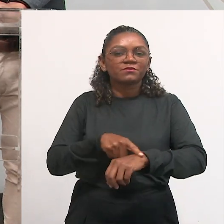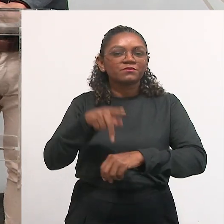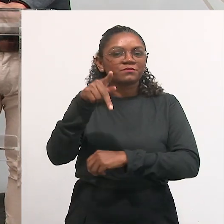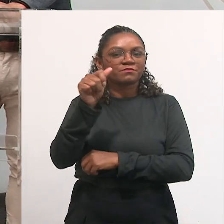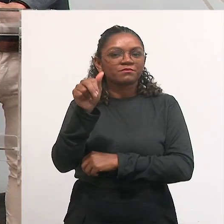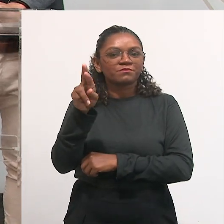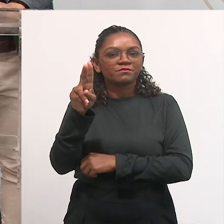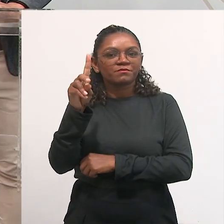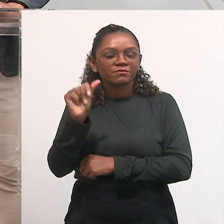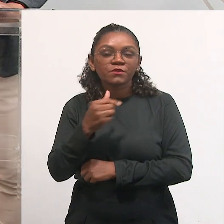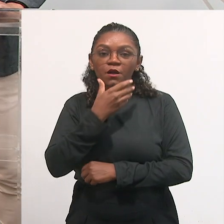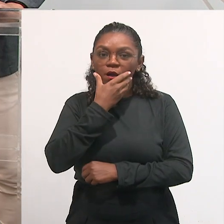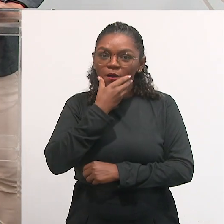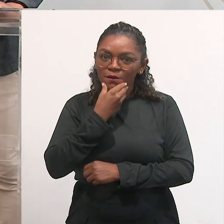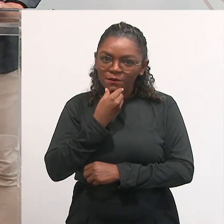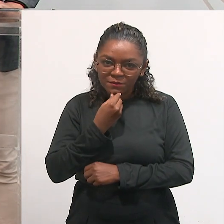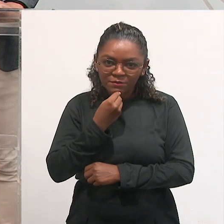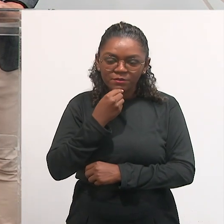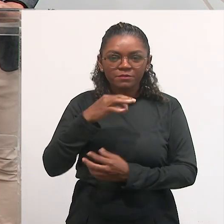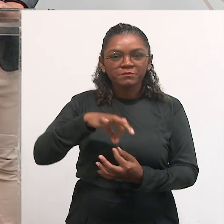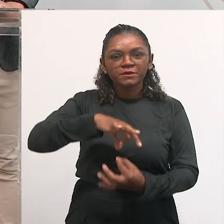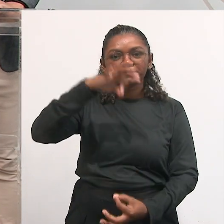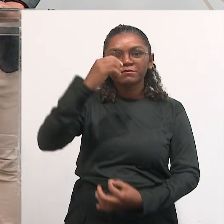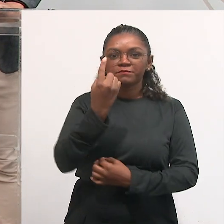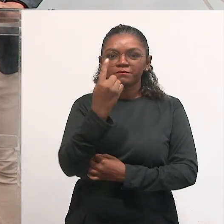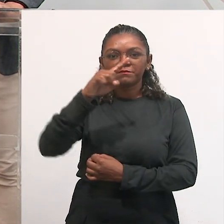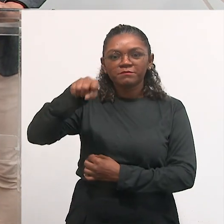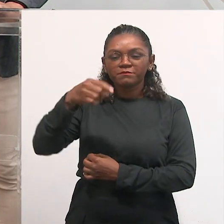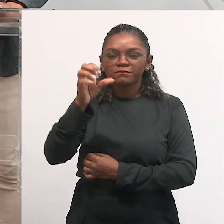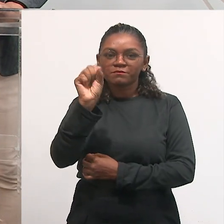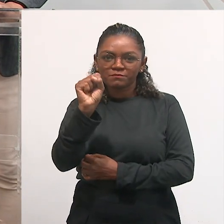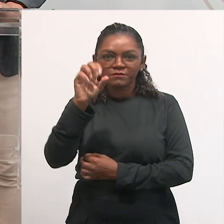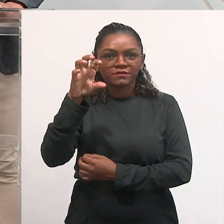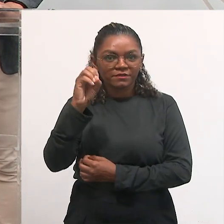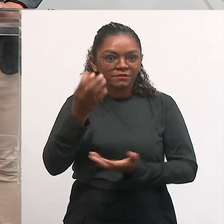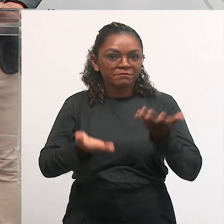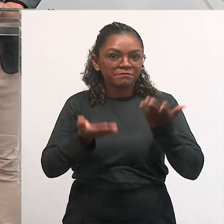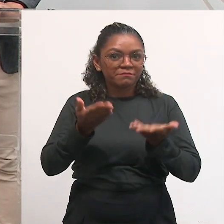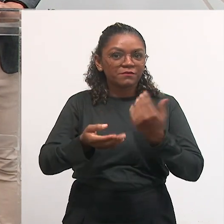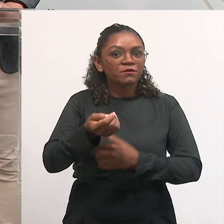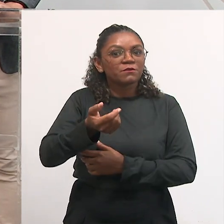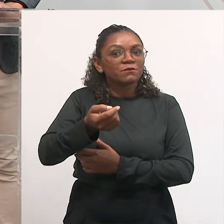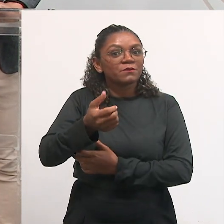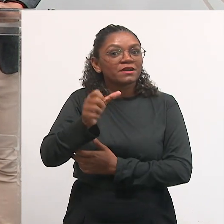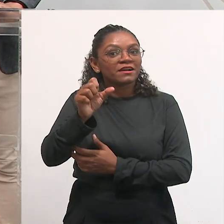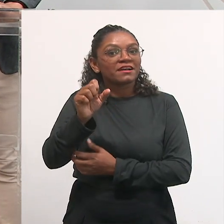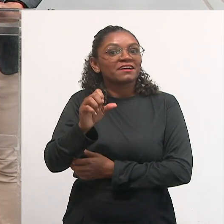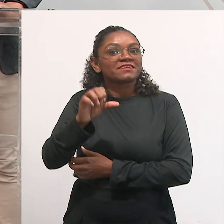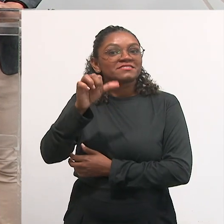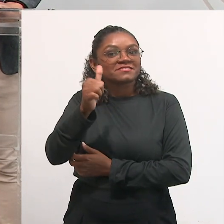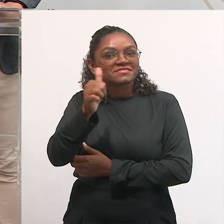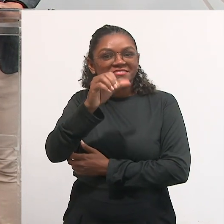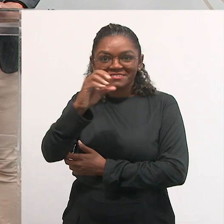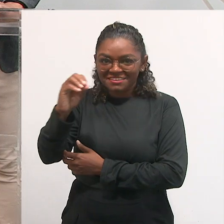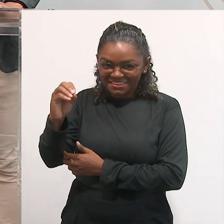sou homem, 1,80 m, quase 100 quilos, de muita fofura, né,